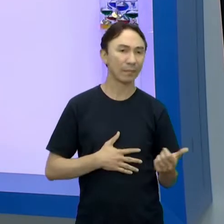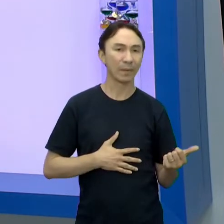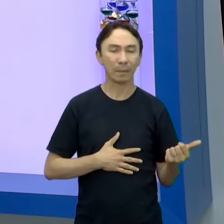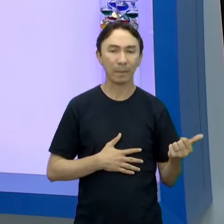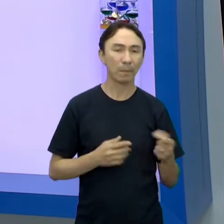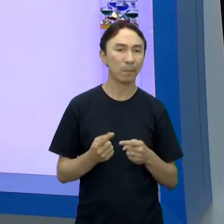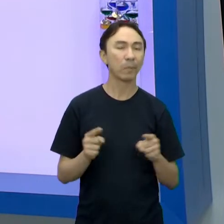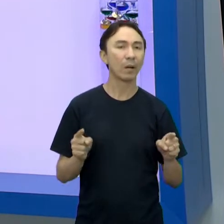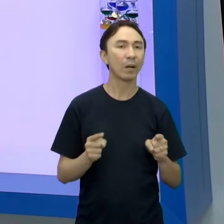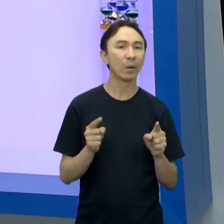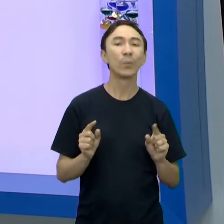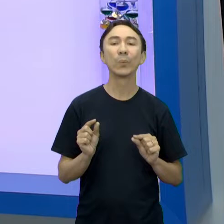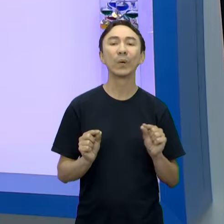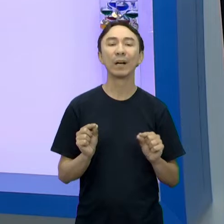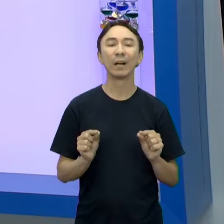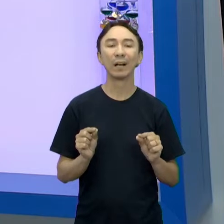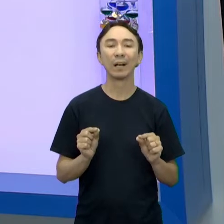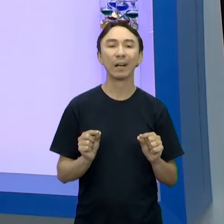É o quê?